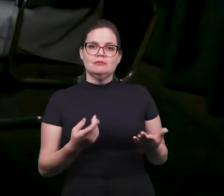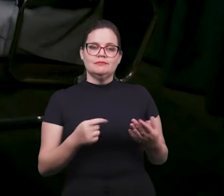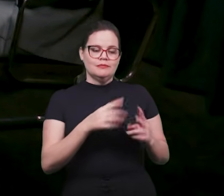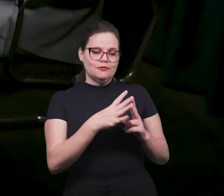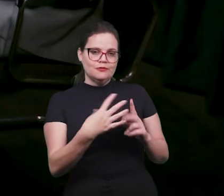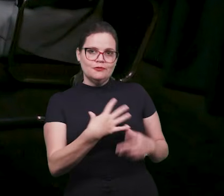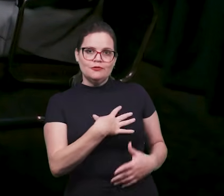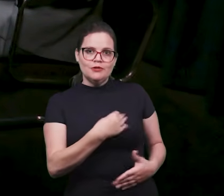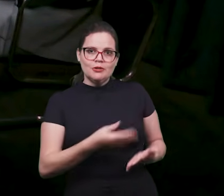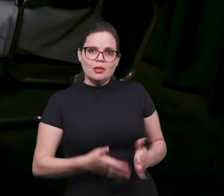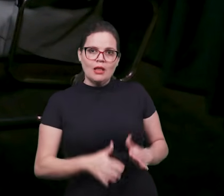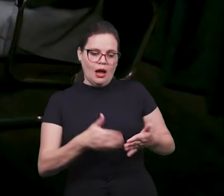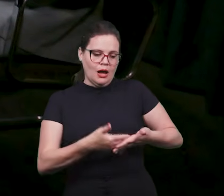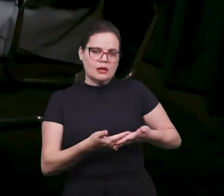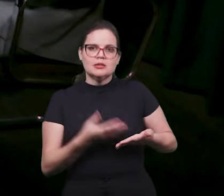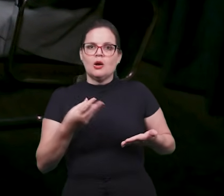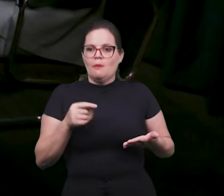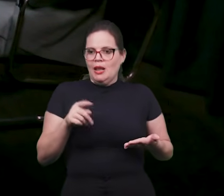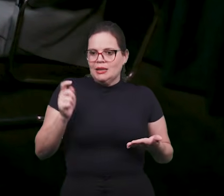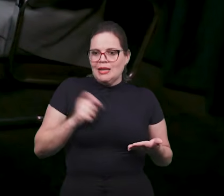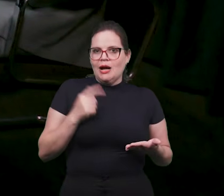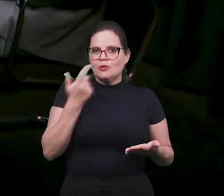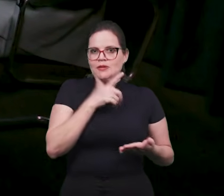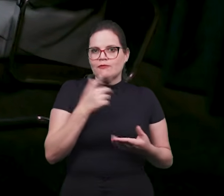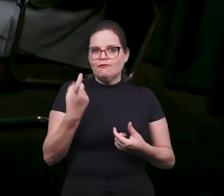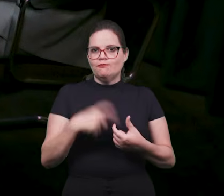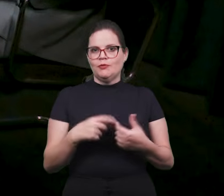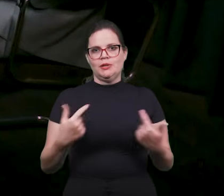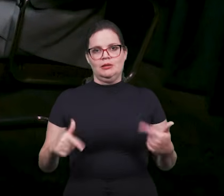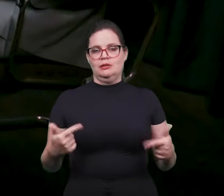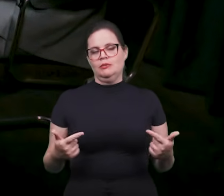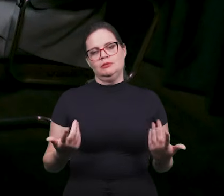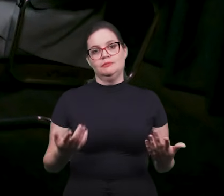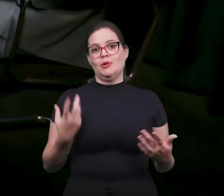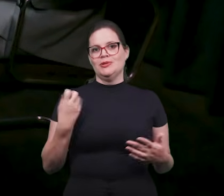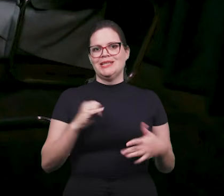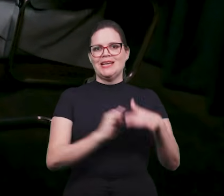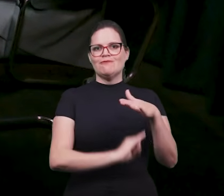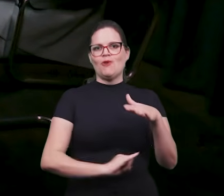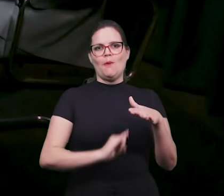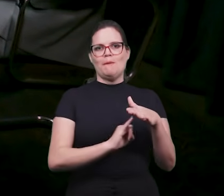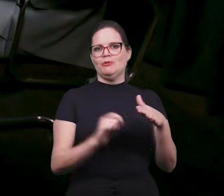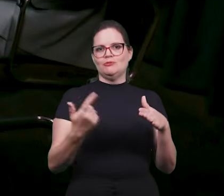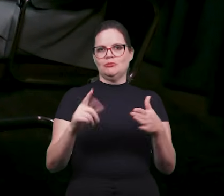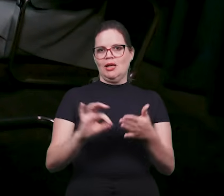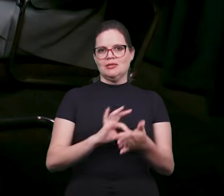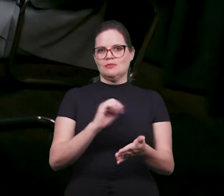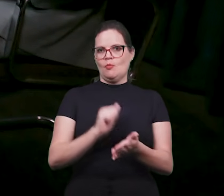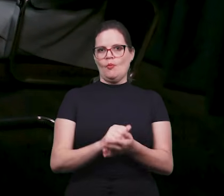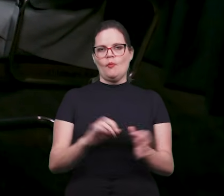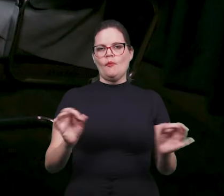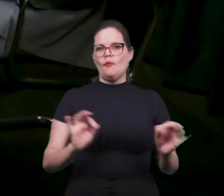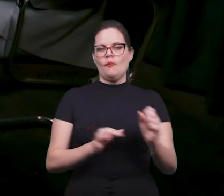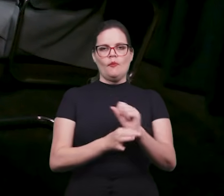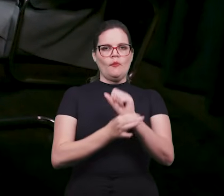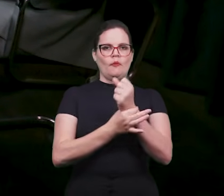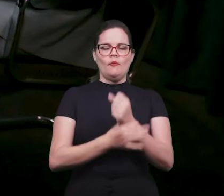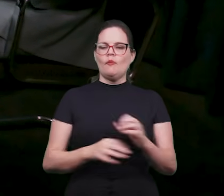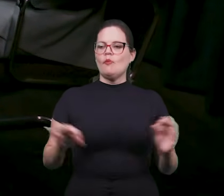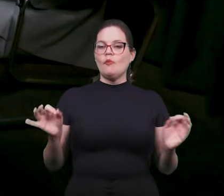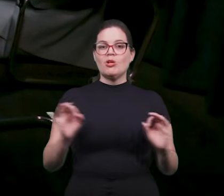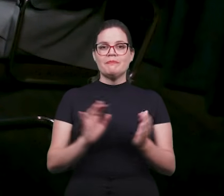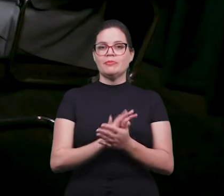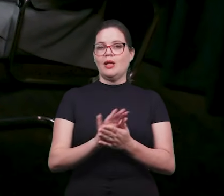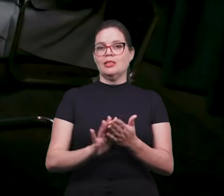trabalhar, ou foi uma gestação mais complexa. E quando a pessoa vive na informalidade, ele não tem acesso. Não tem segurança jurídica nenhuma, né?